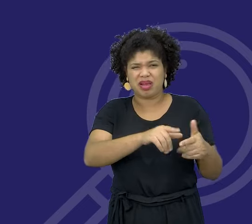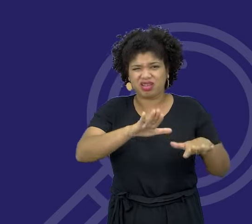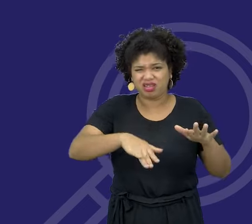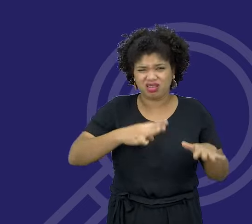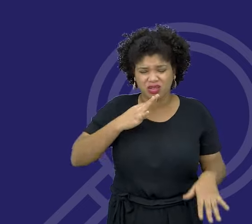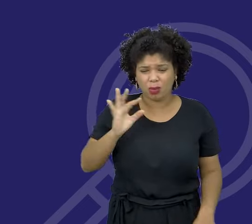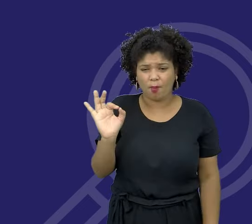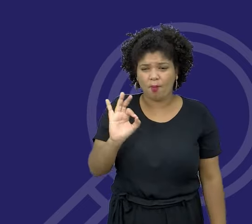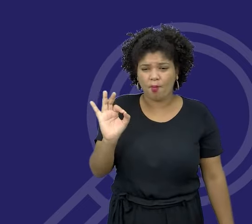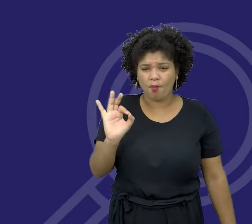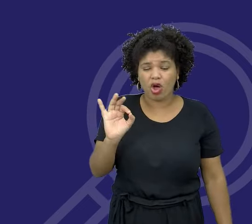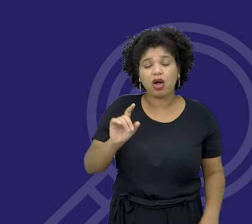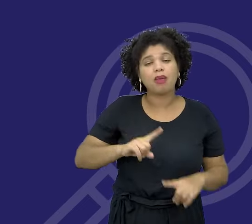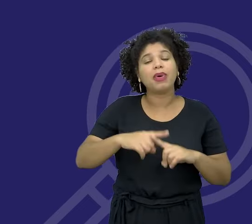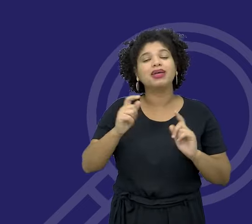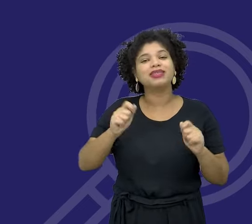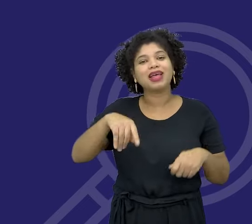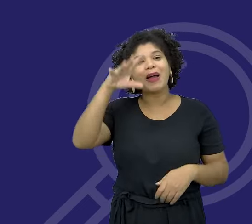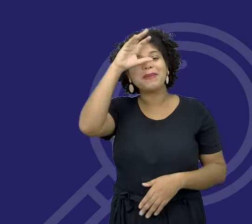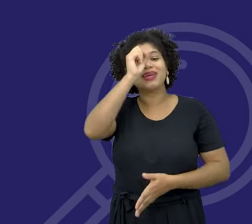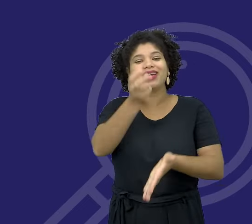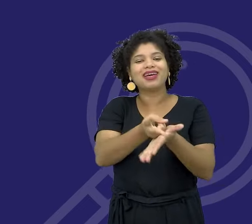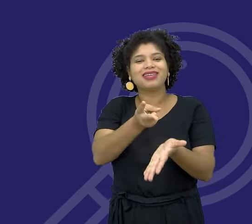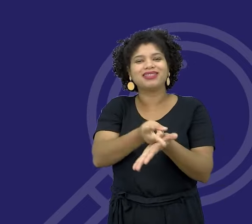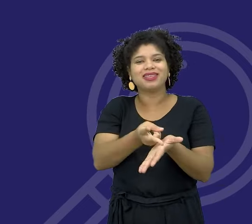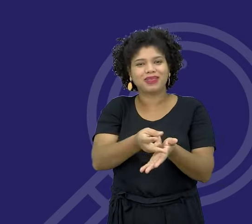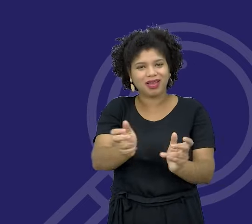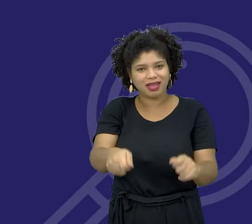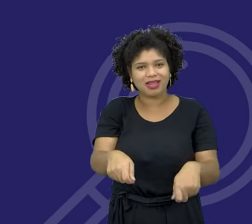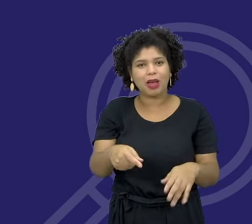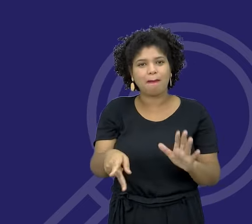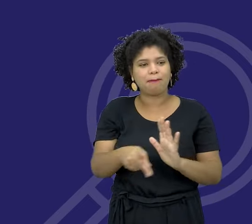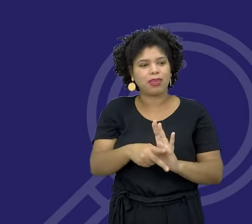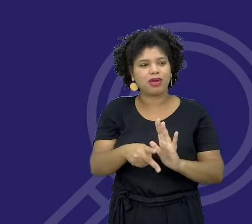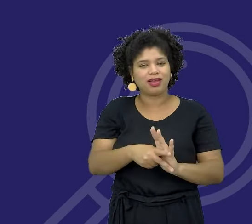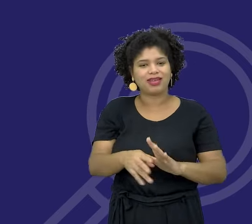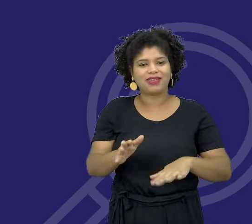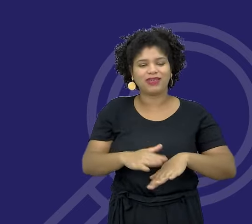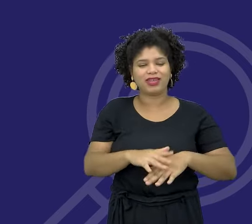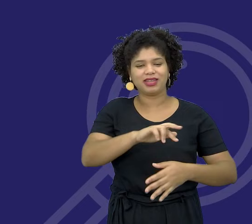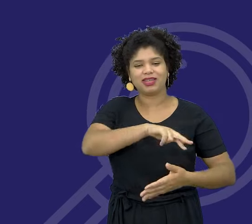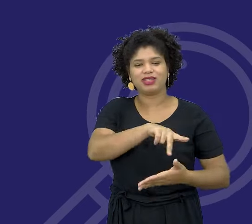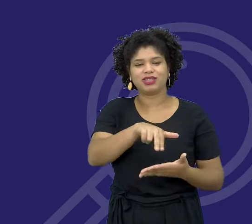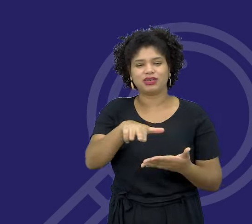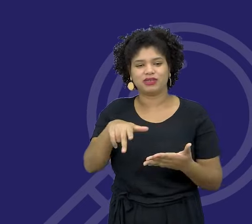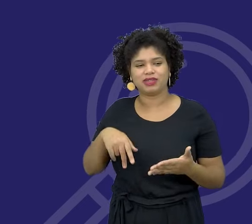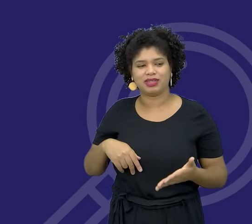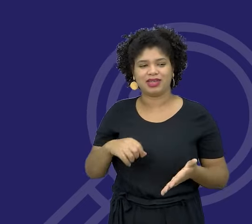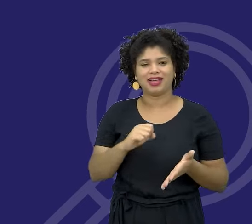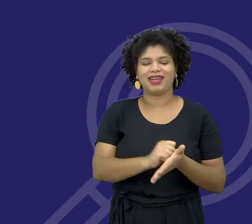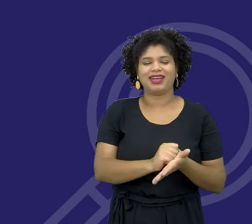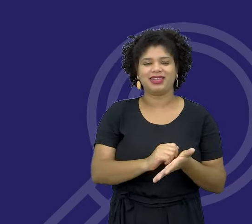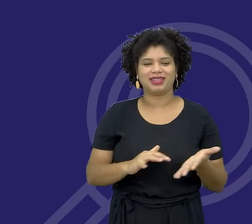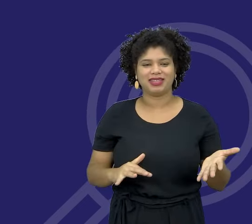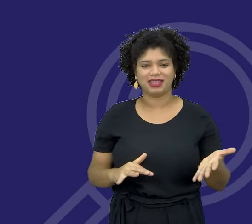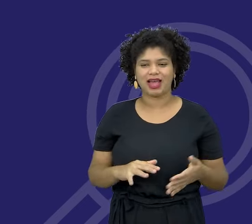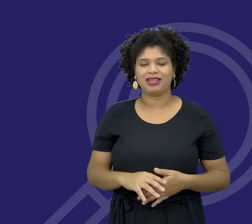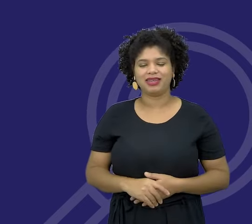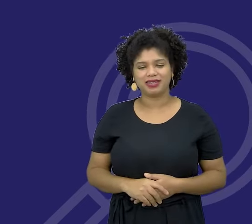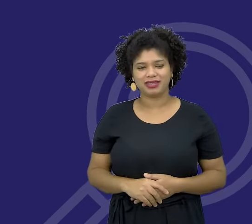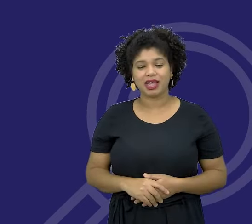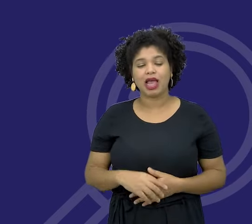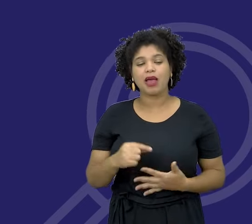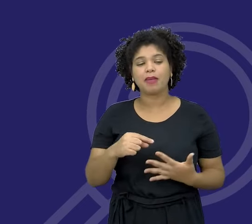pegar no Aprender Sempre mesmo esse problema. O Aprender Sempre já traz lá uma gama, a sequência de atividades. Eu acabei de